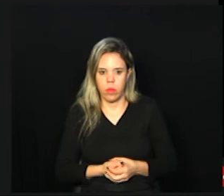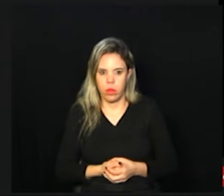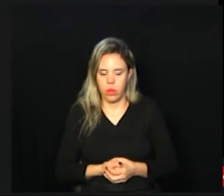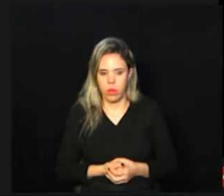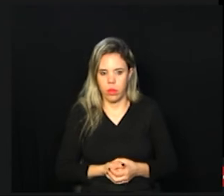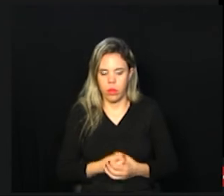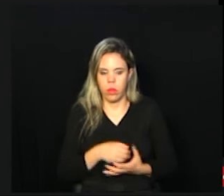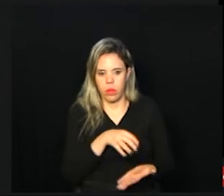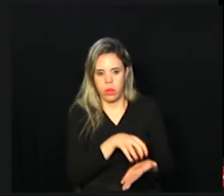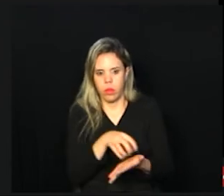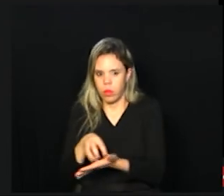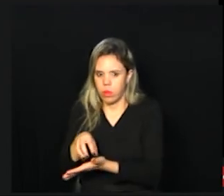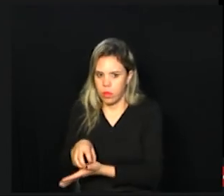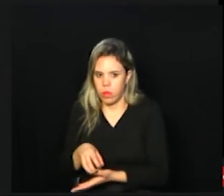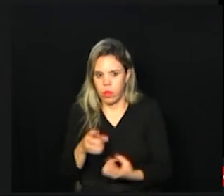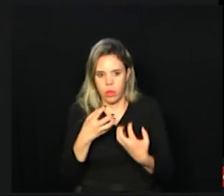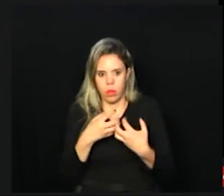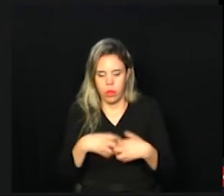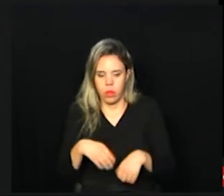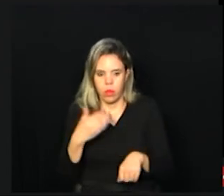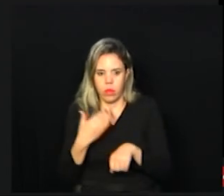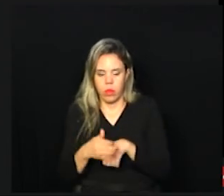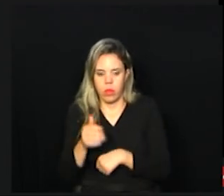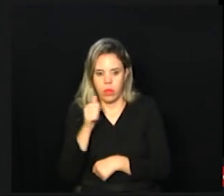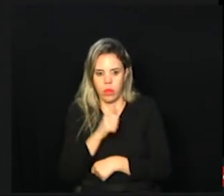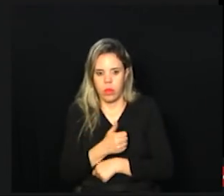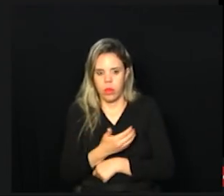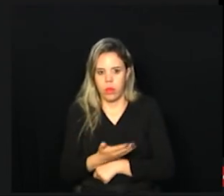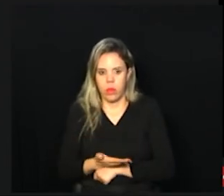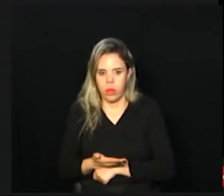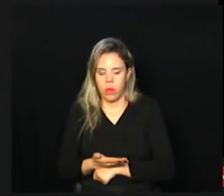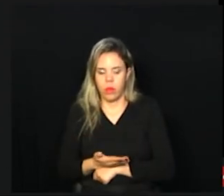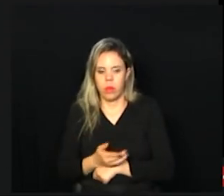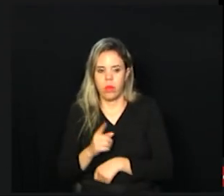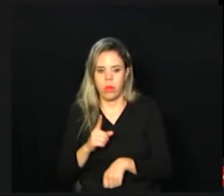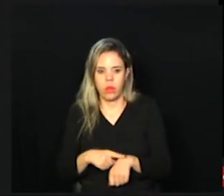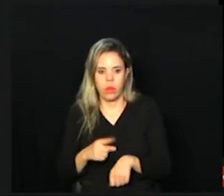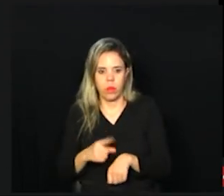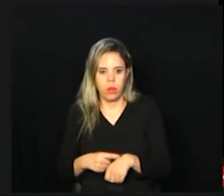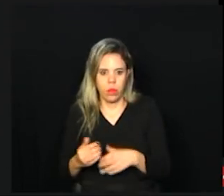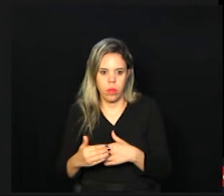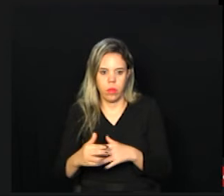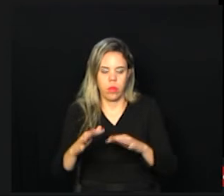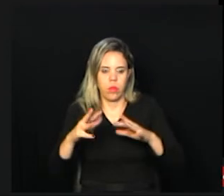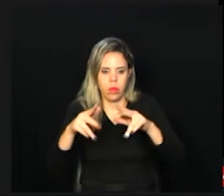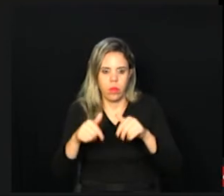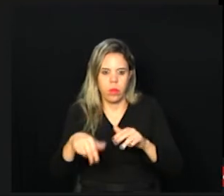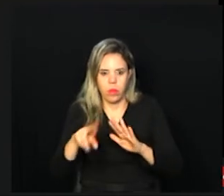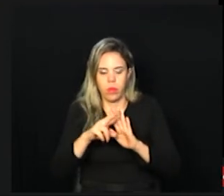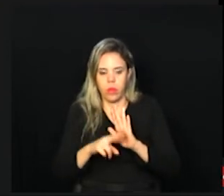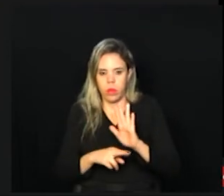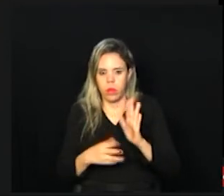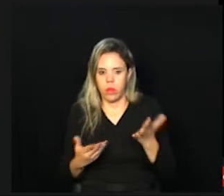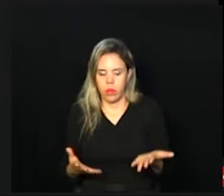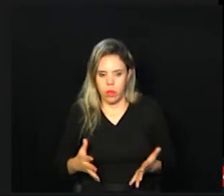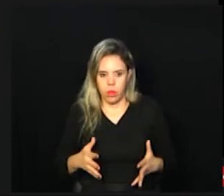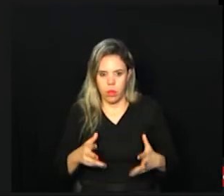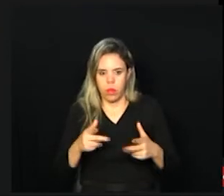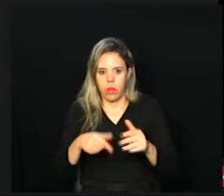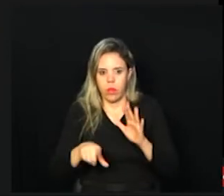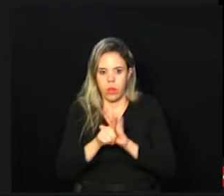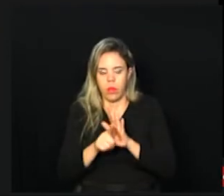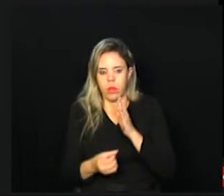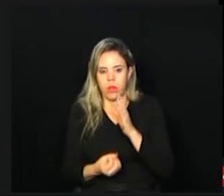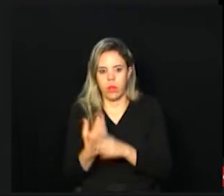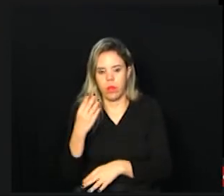uma rede que funcione na prática para a mulher. E a longo prazo, que todas essas medidas e todas essas leis